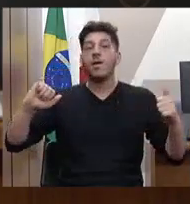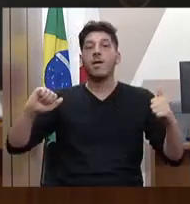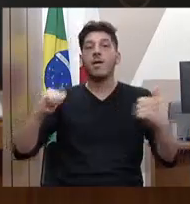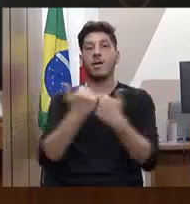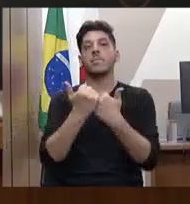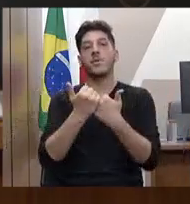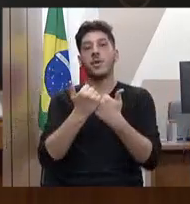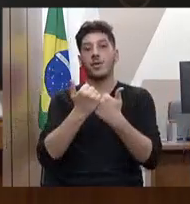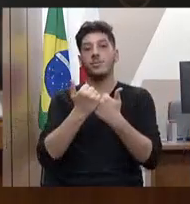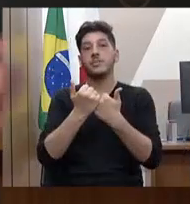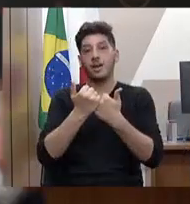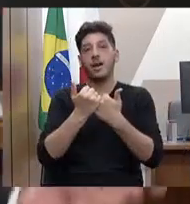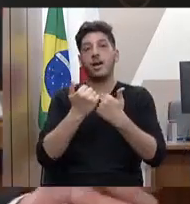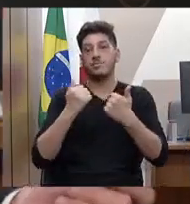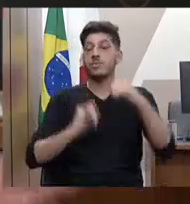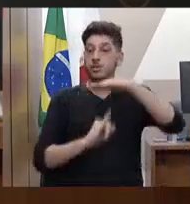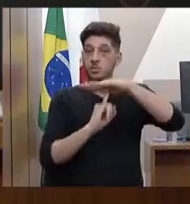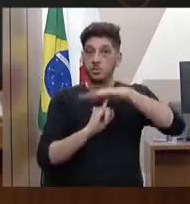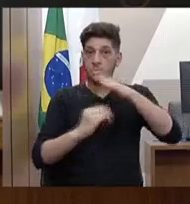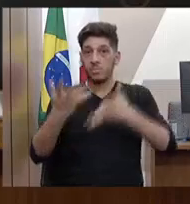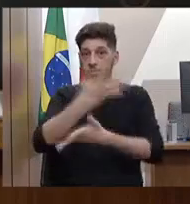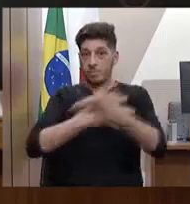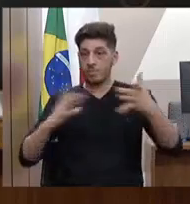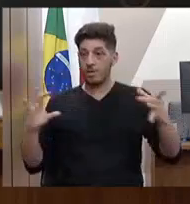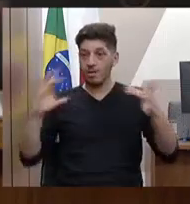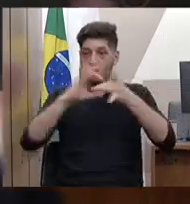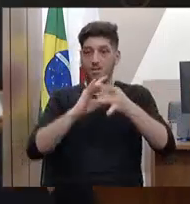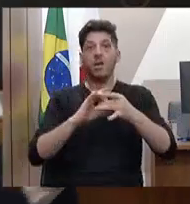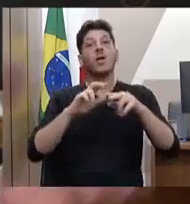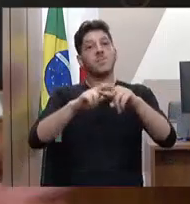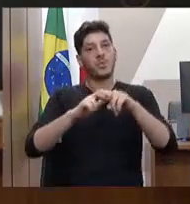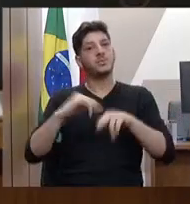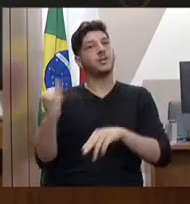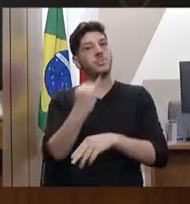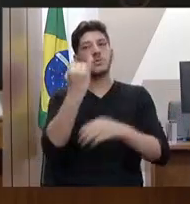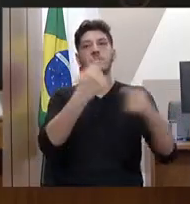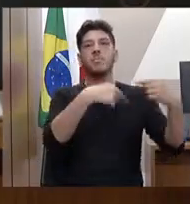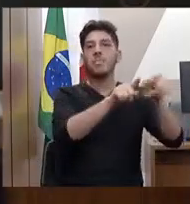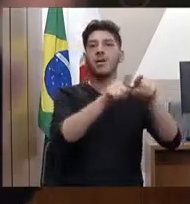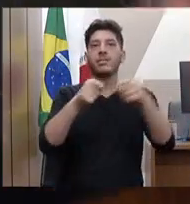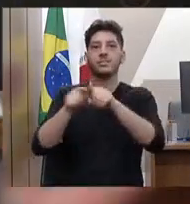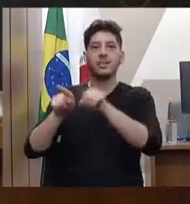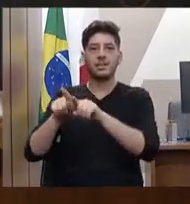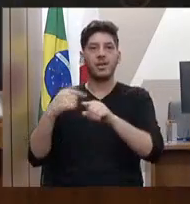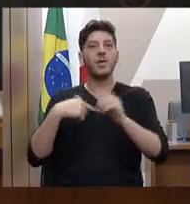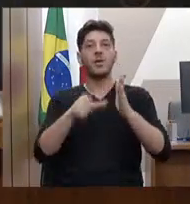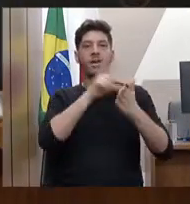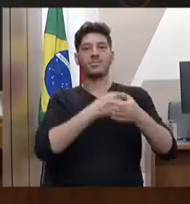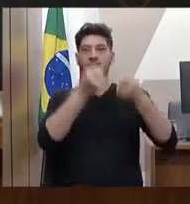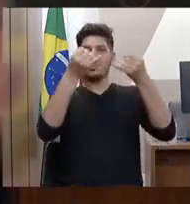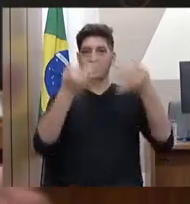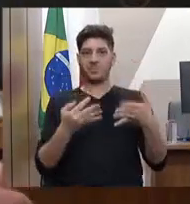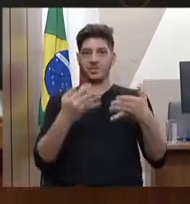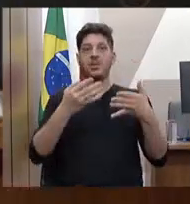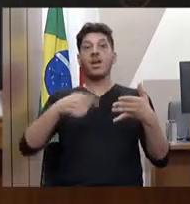de forma Inter institucional daí a importância dessas parcerias já Estive conversando na oportunidade até por coincidência na Delegacia